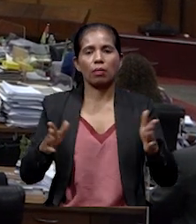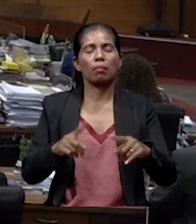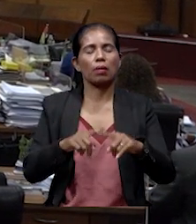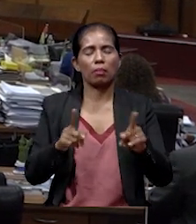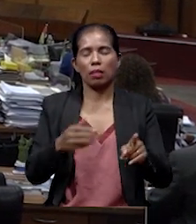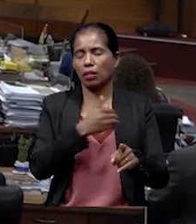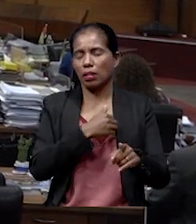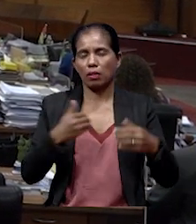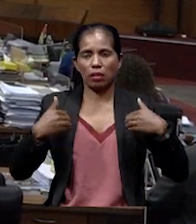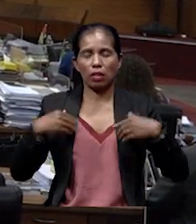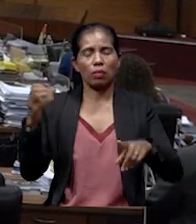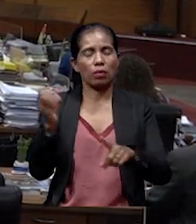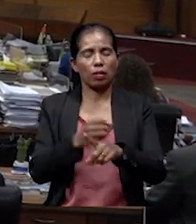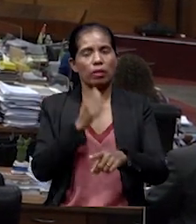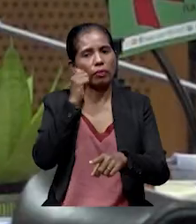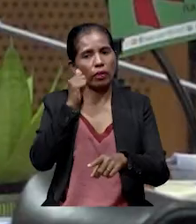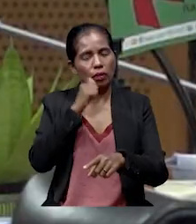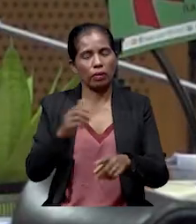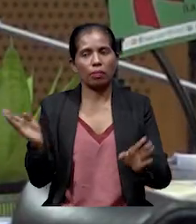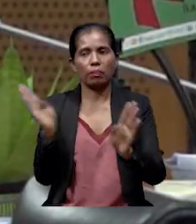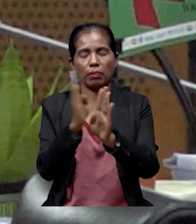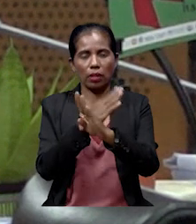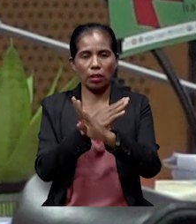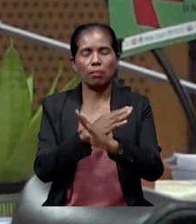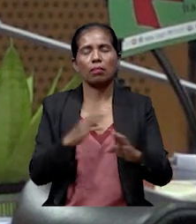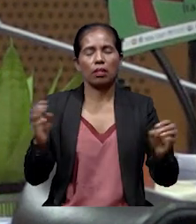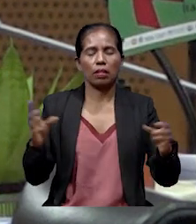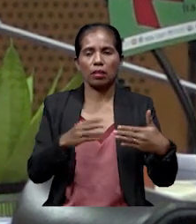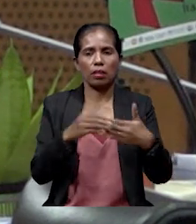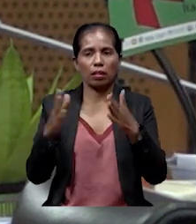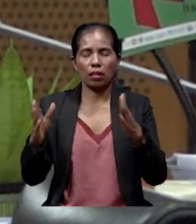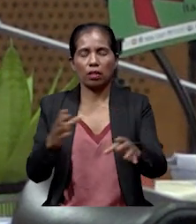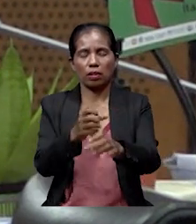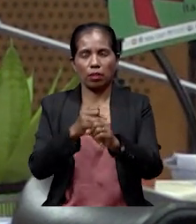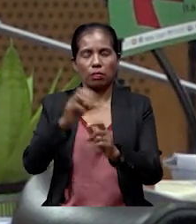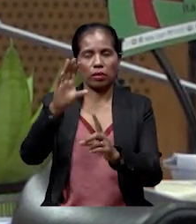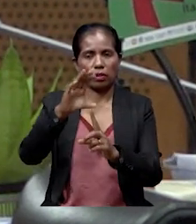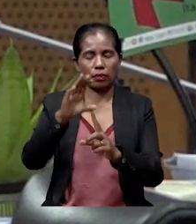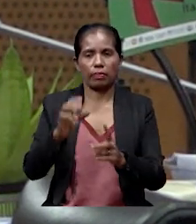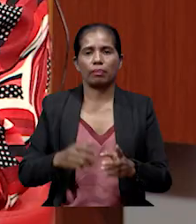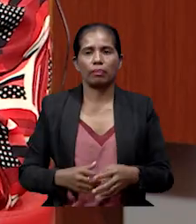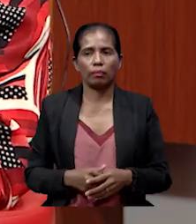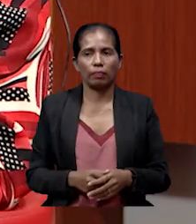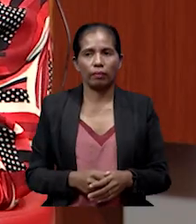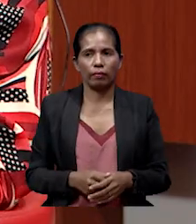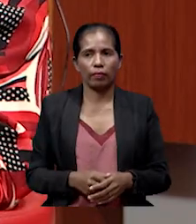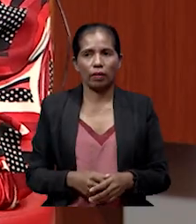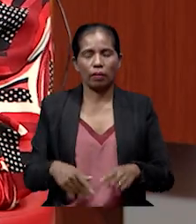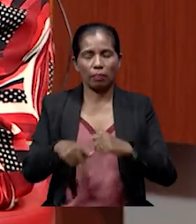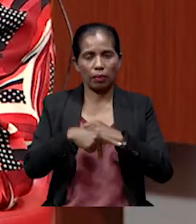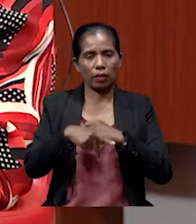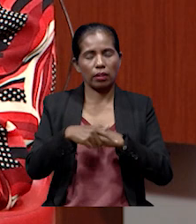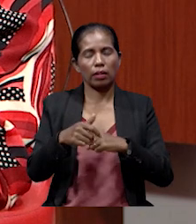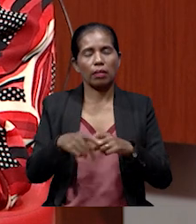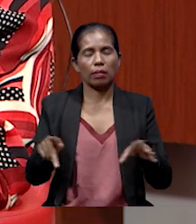que a oportunidade ba feto sira, pode sair liderança ca simu cargo chefia. E a parte se logo mais se tare ba